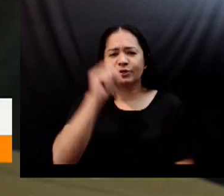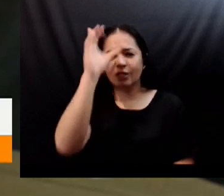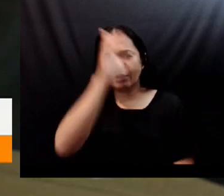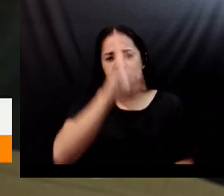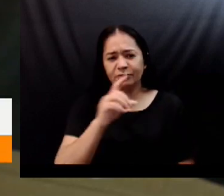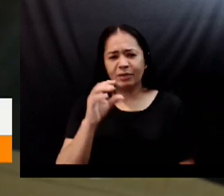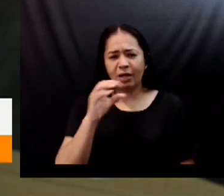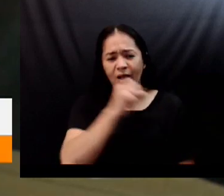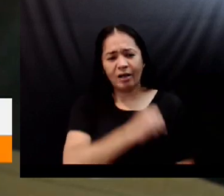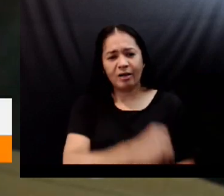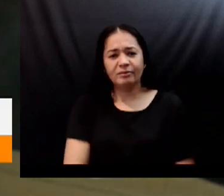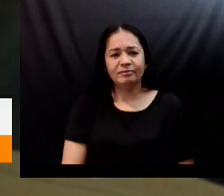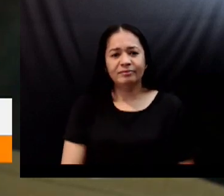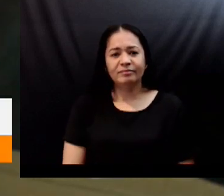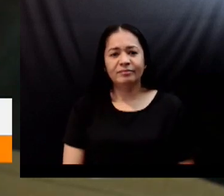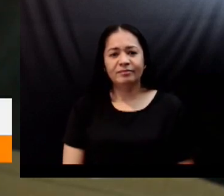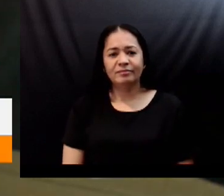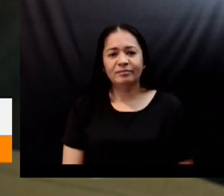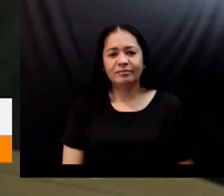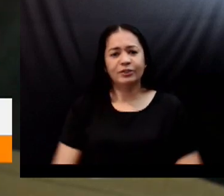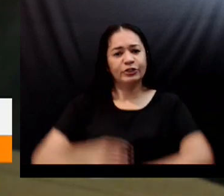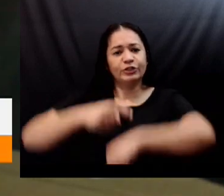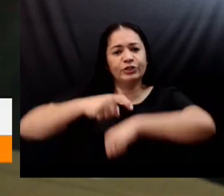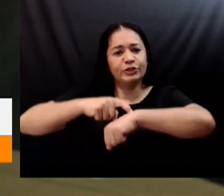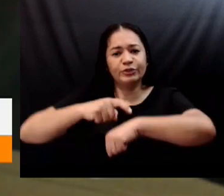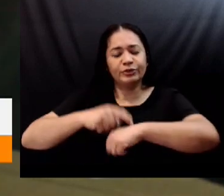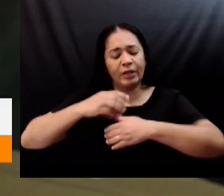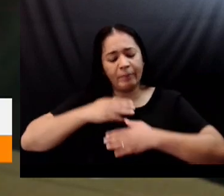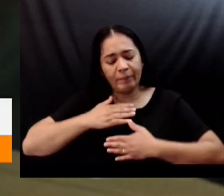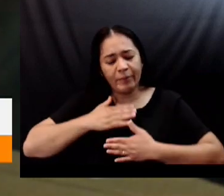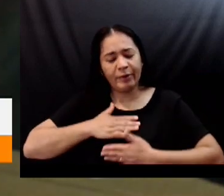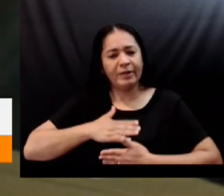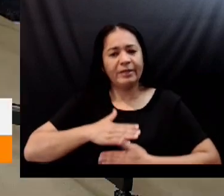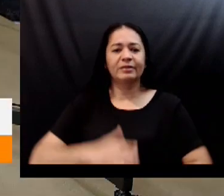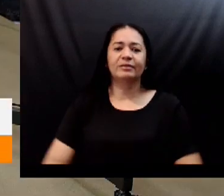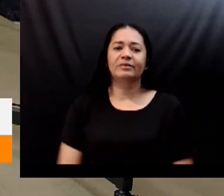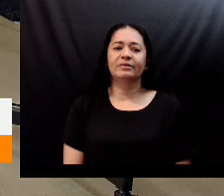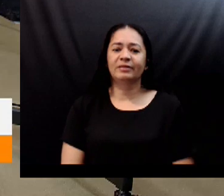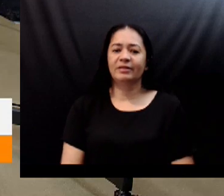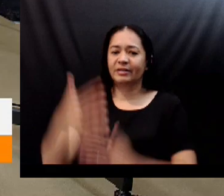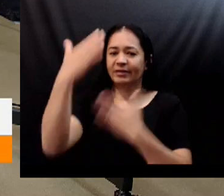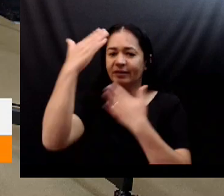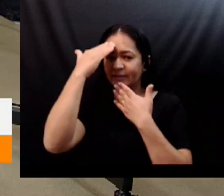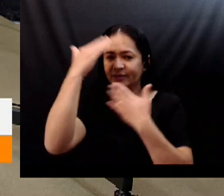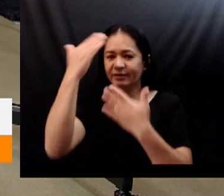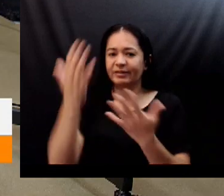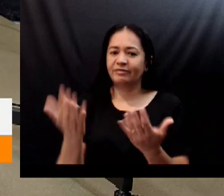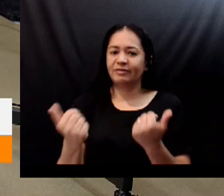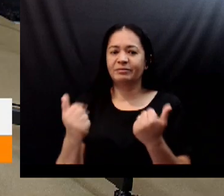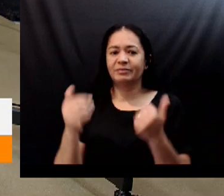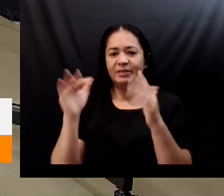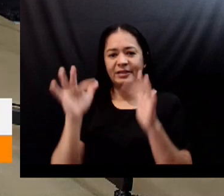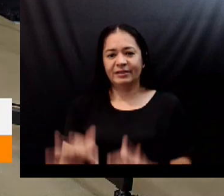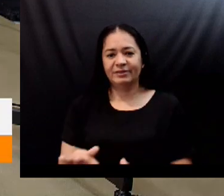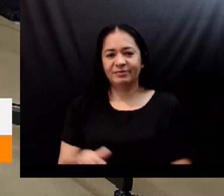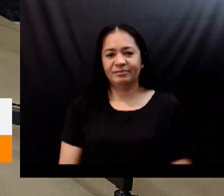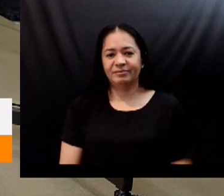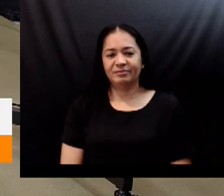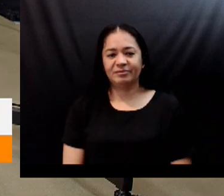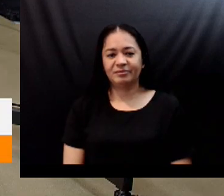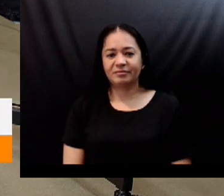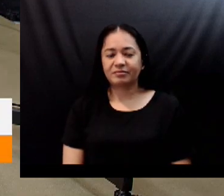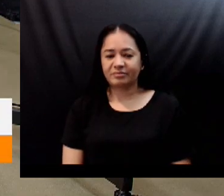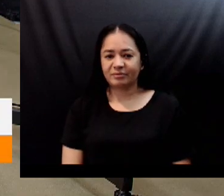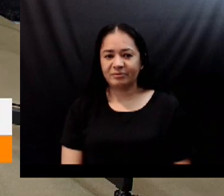você tirar um tempo para descansar? Quero agradecer e vamos para as considerações finais. Ana Júlia,